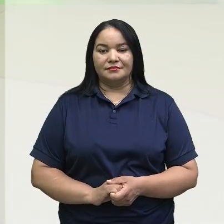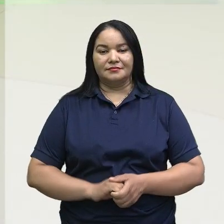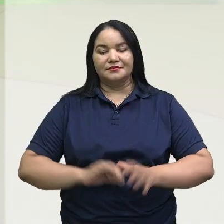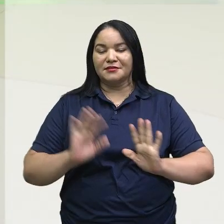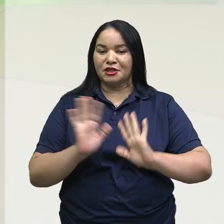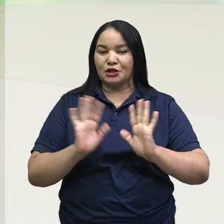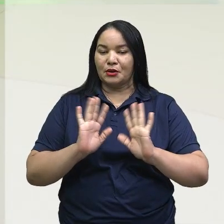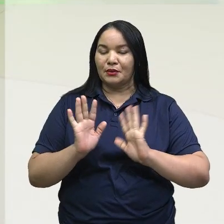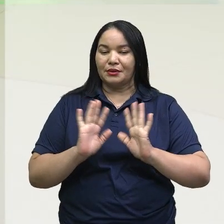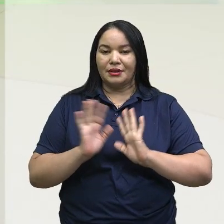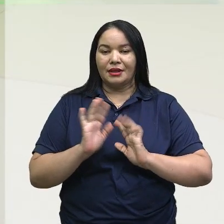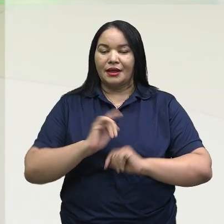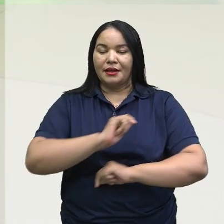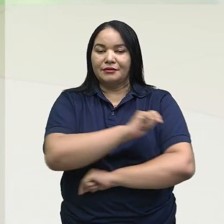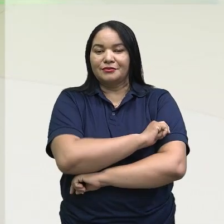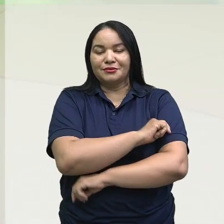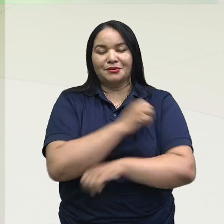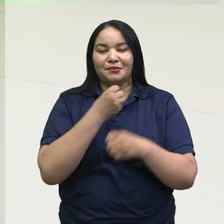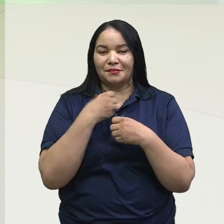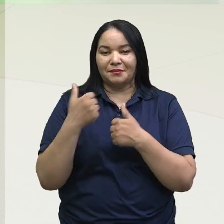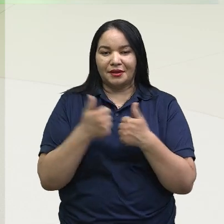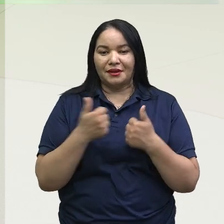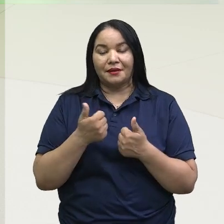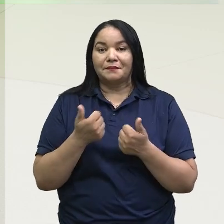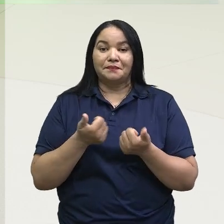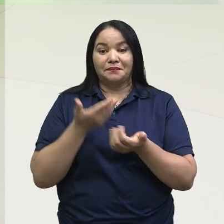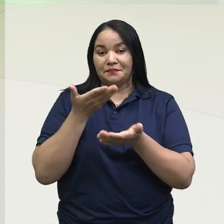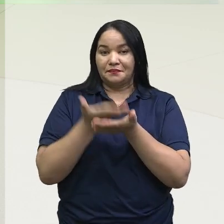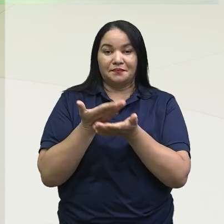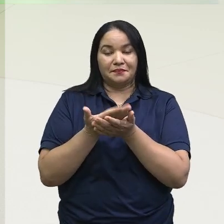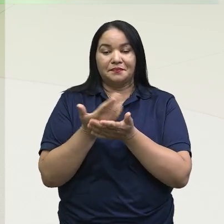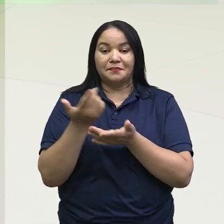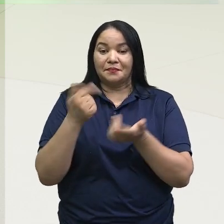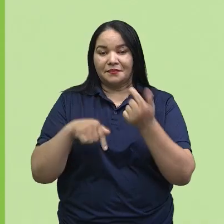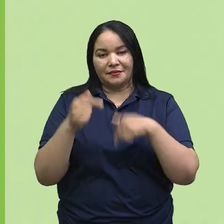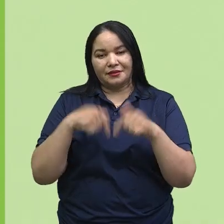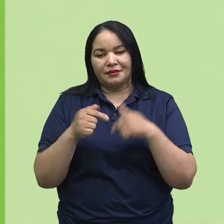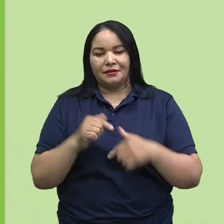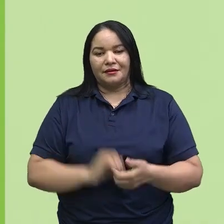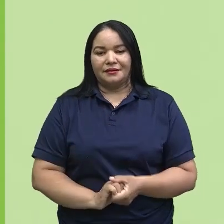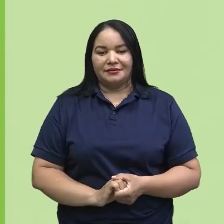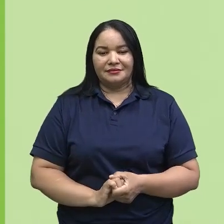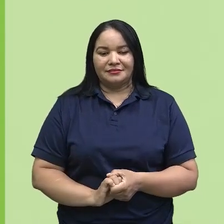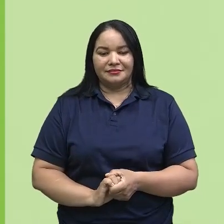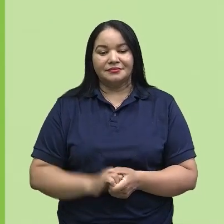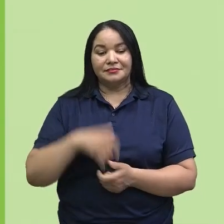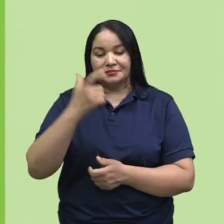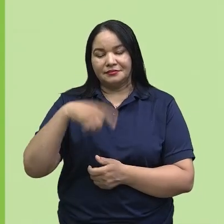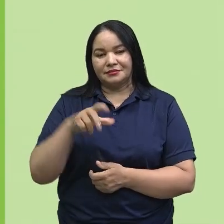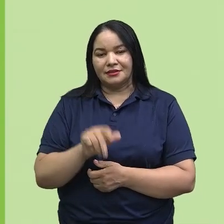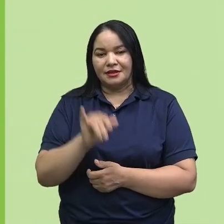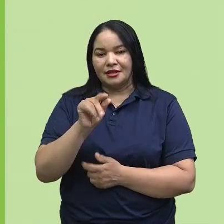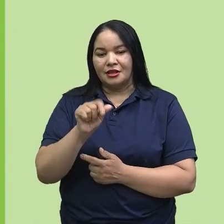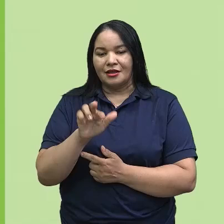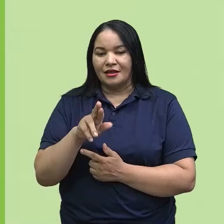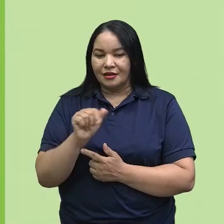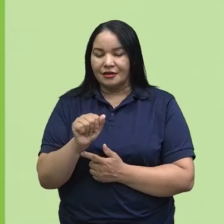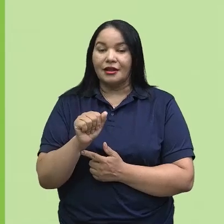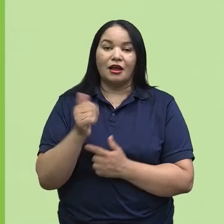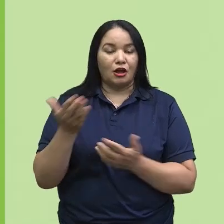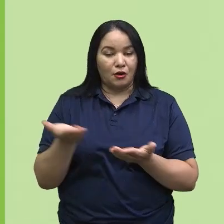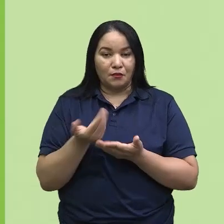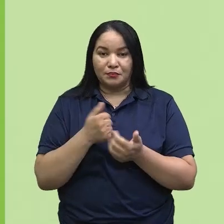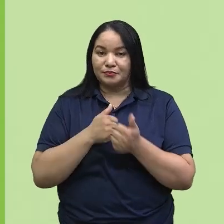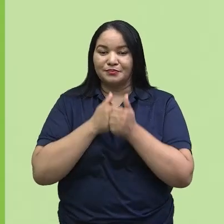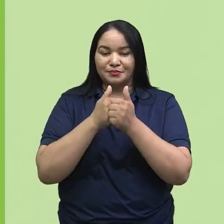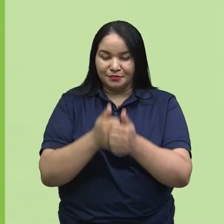Olá, queridos, tudo bem com vocês? Vamos para mais uma aula de Química. Eu sou a professora Yara Graça e vou